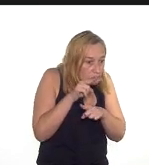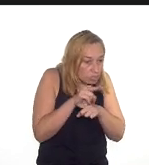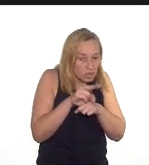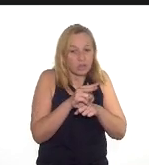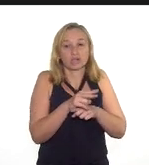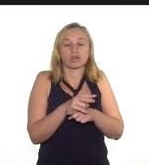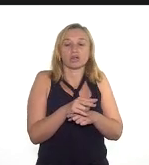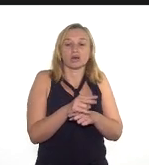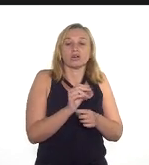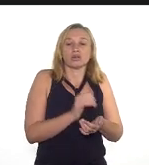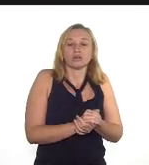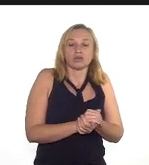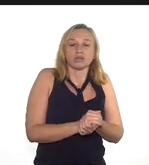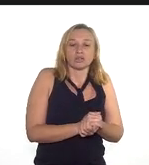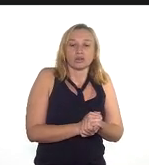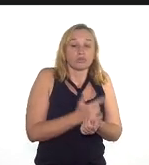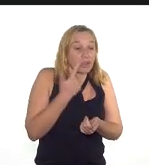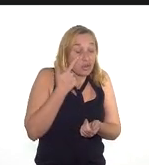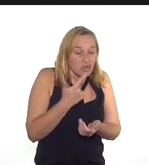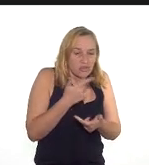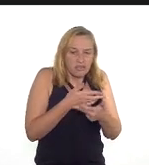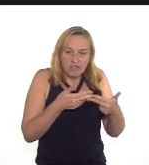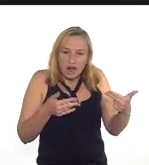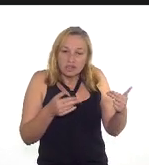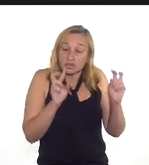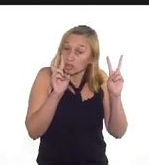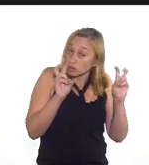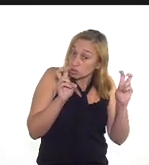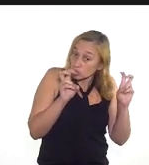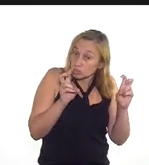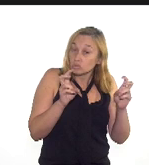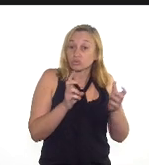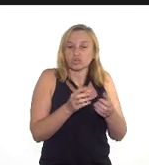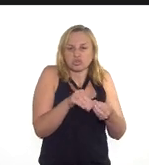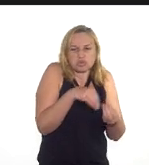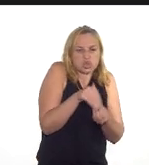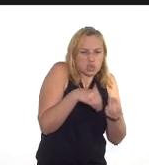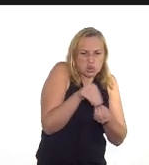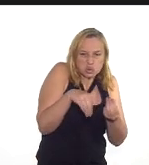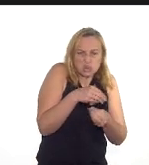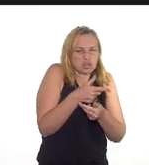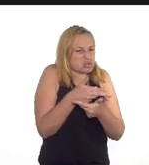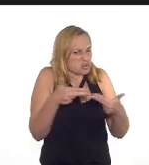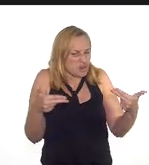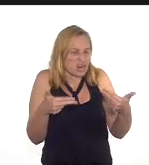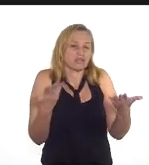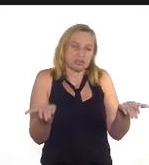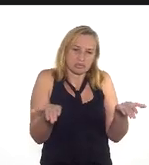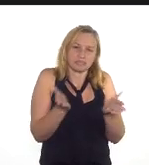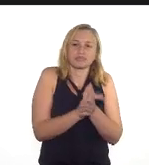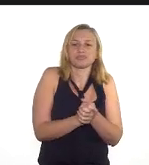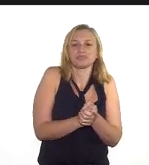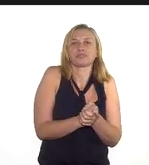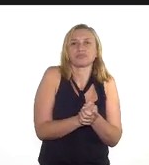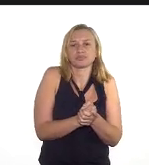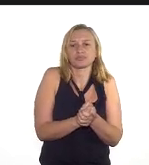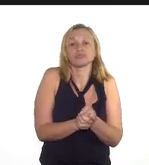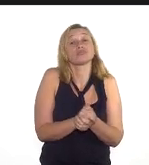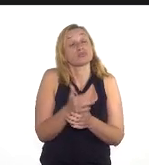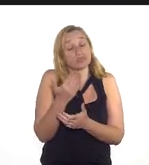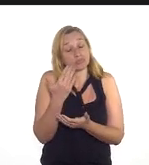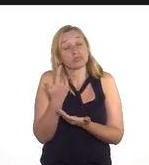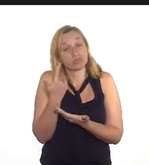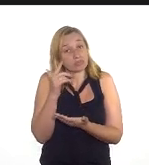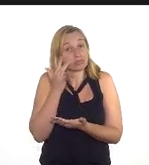ver os medidores de vazão, para ver várias situações, né, de misturas, são muitas situações. E a gente acha